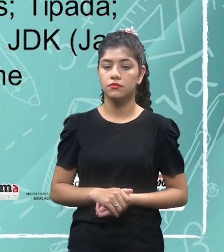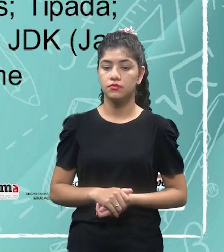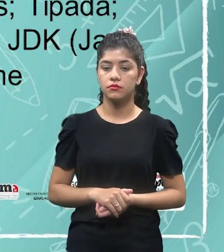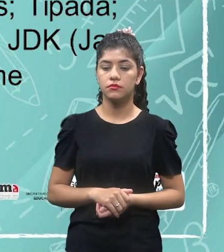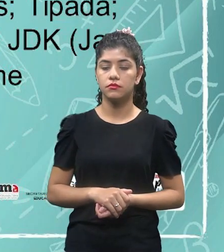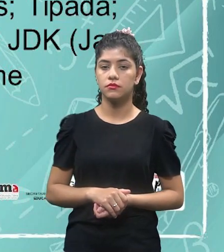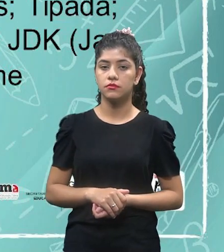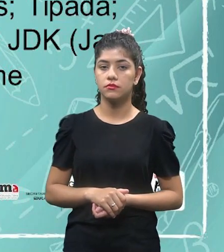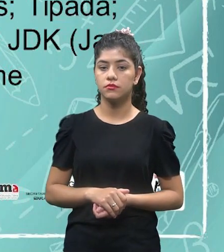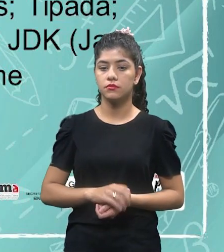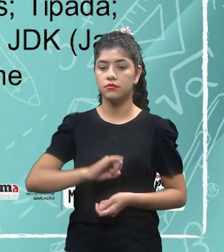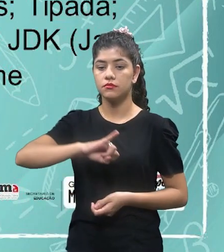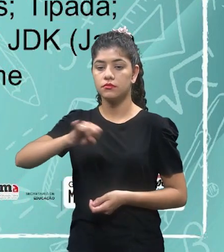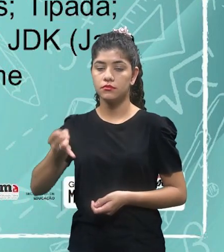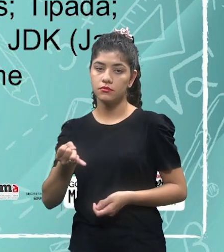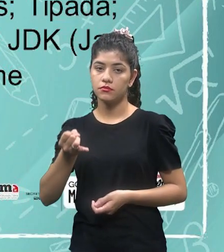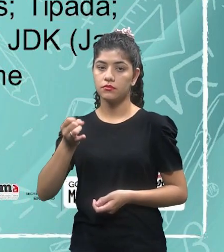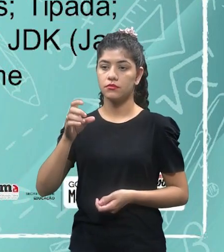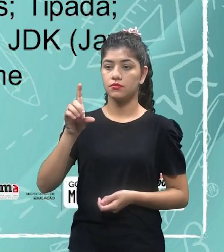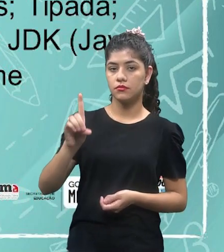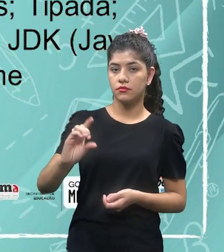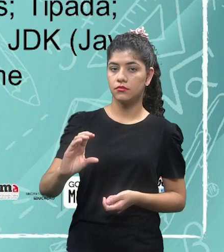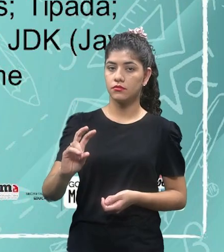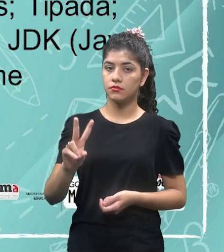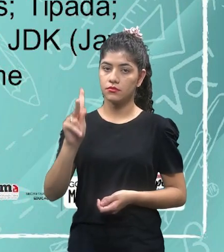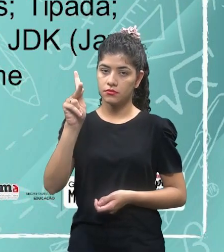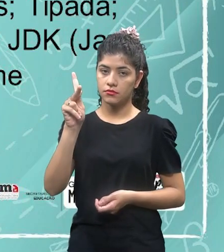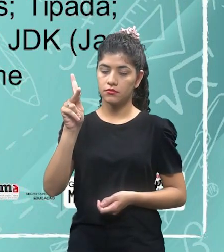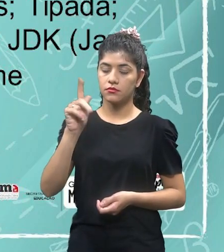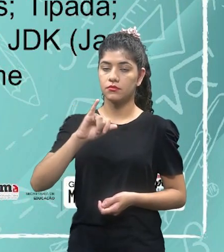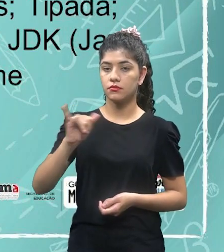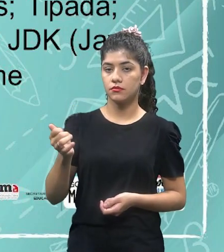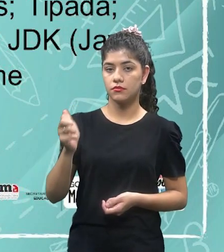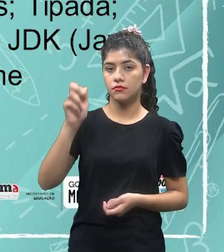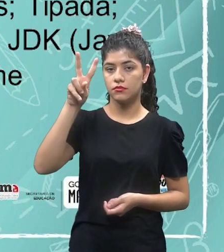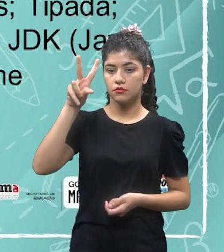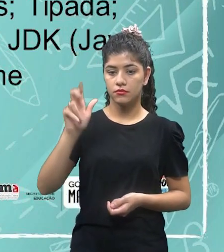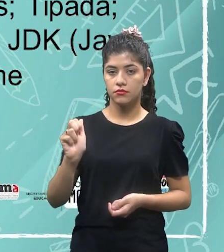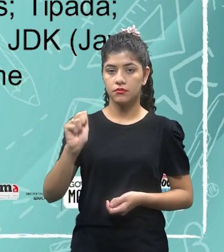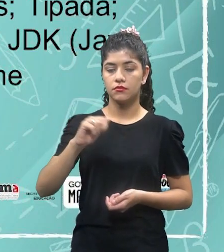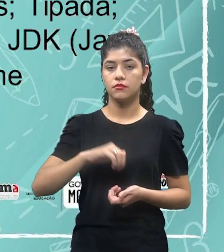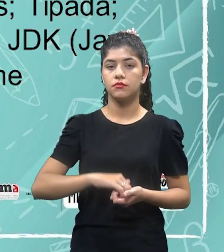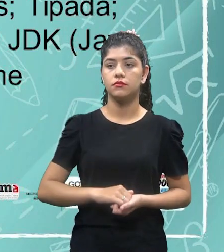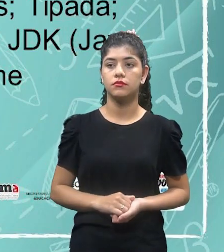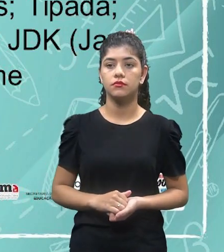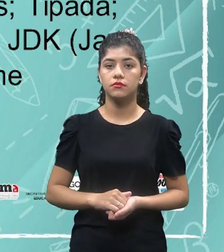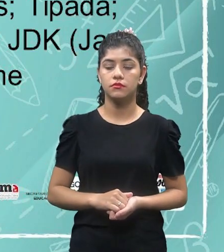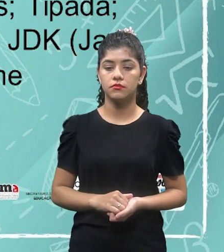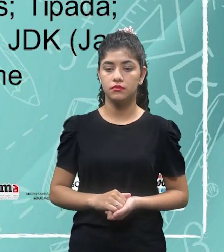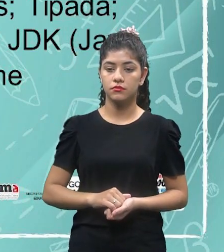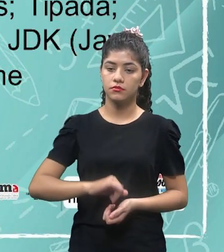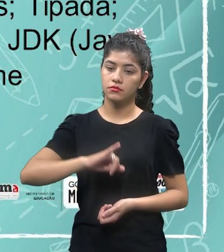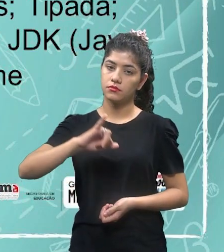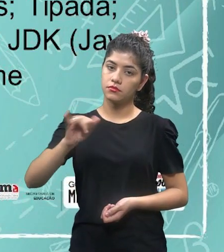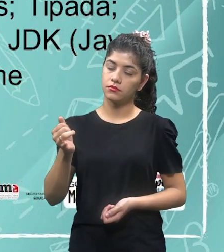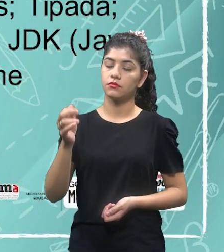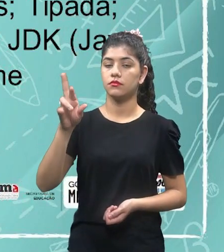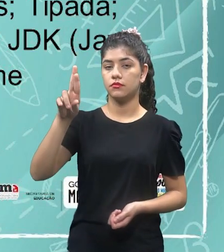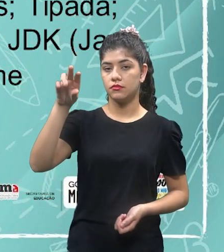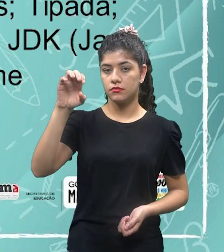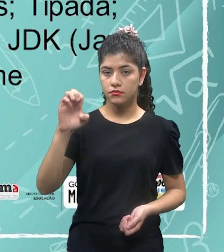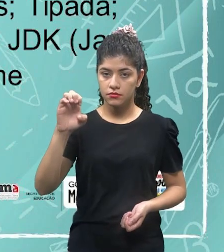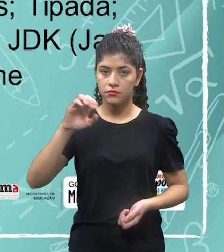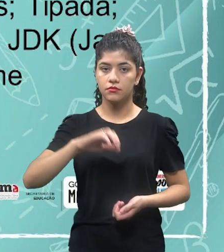E também o JDK, que é o Java Develop Kit. O JRE é o